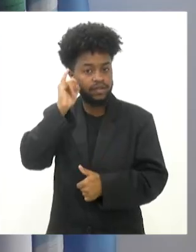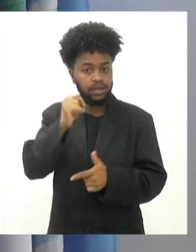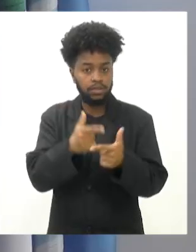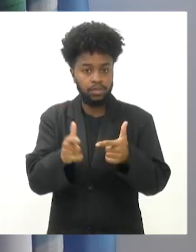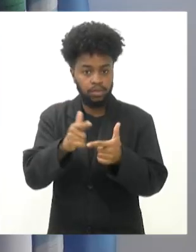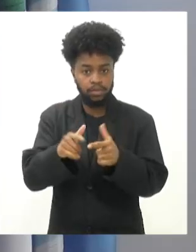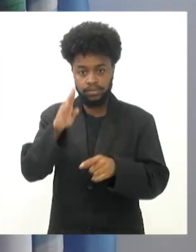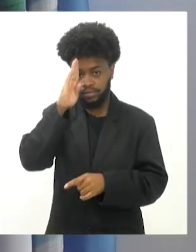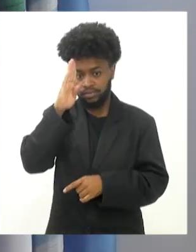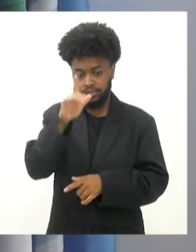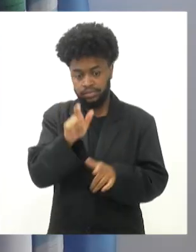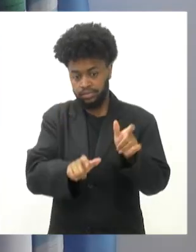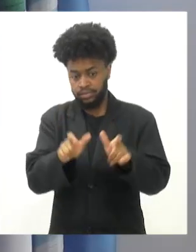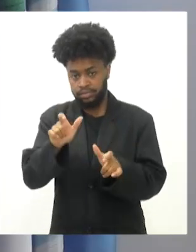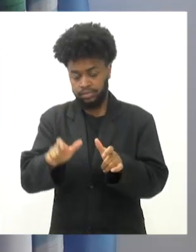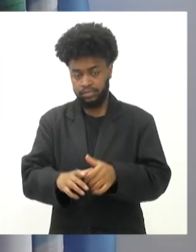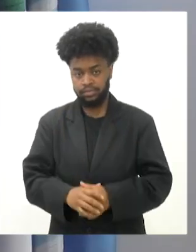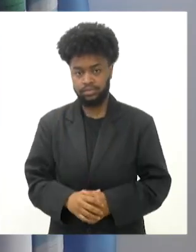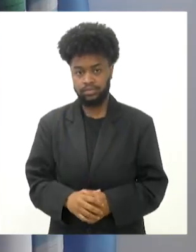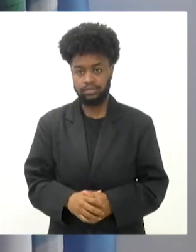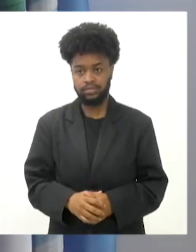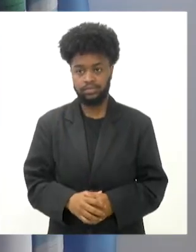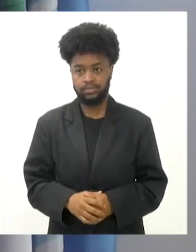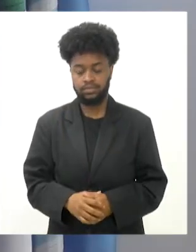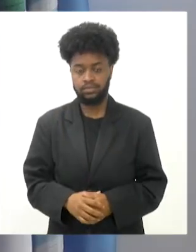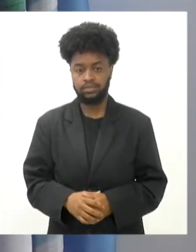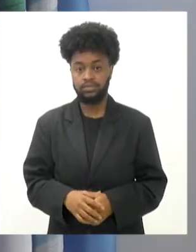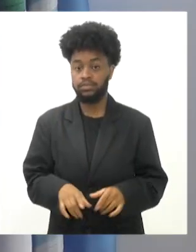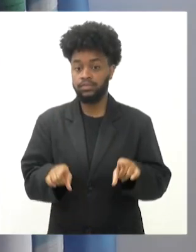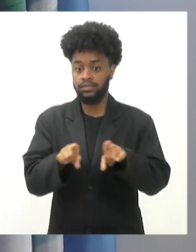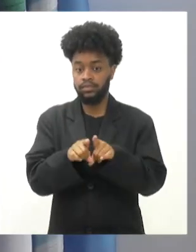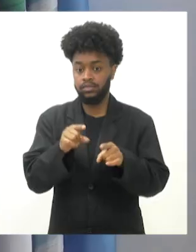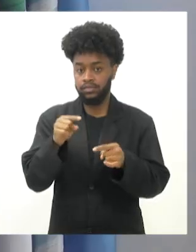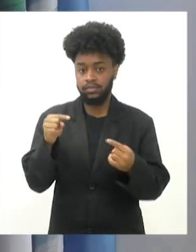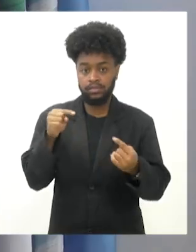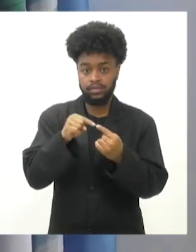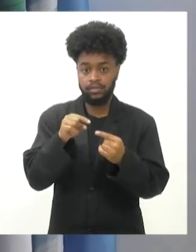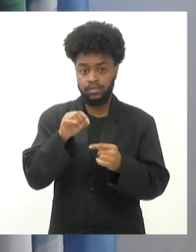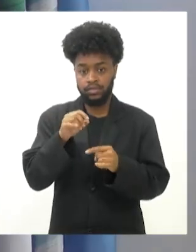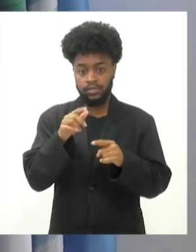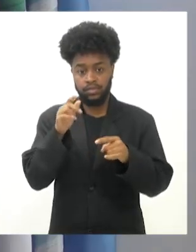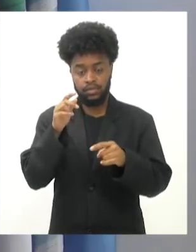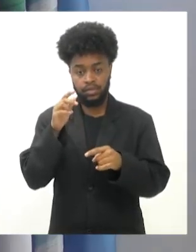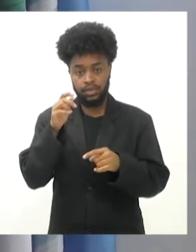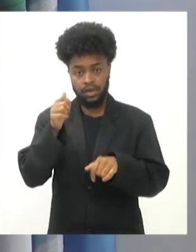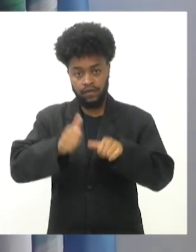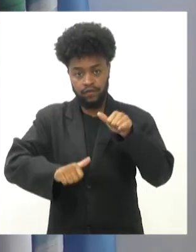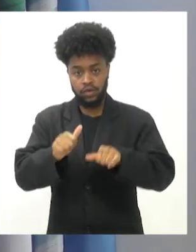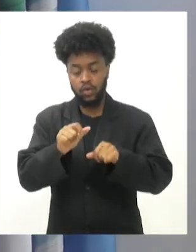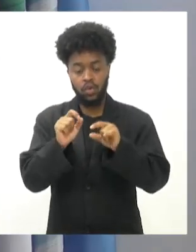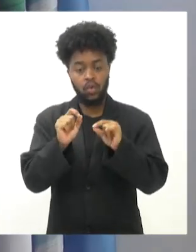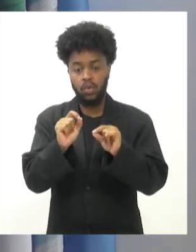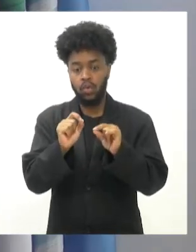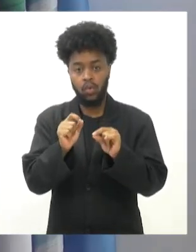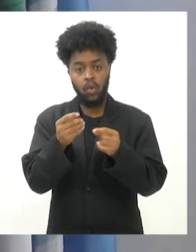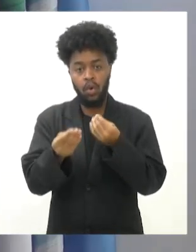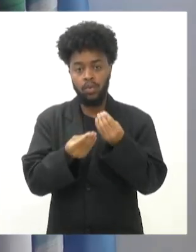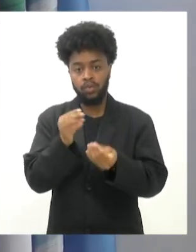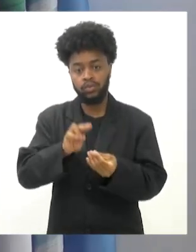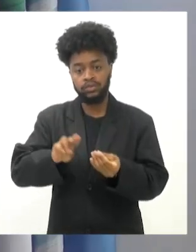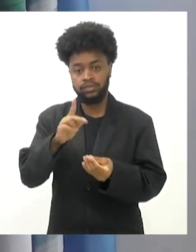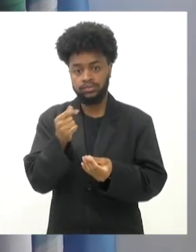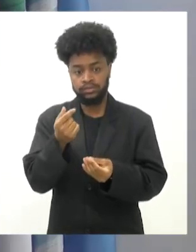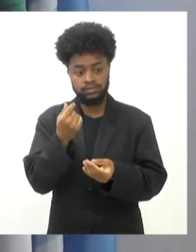sobretudo à vida das pessoas. Também será objeto da investigação a correta aplicação dos recursos financeiros destinados ao